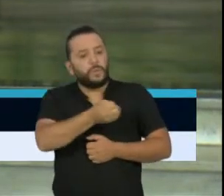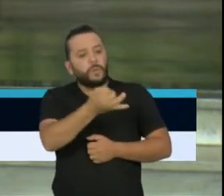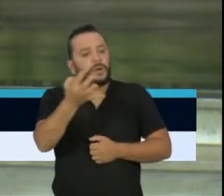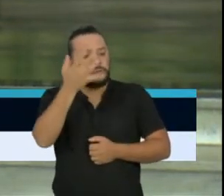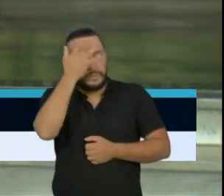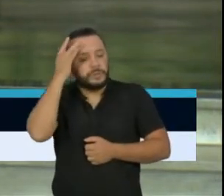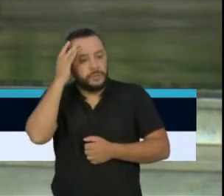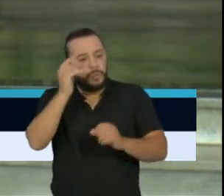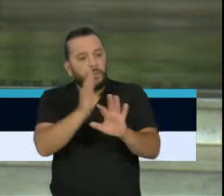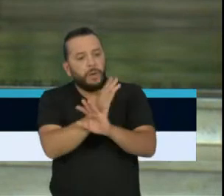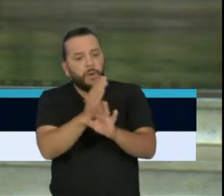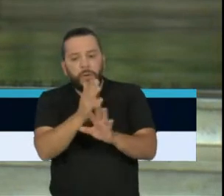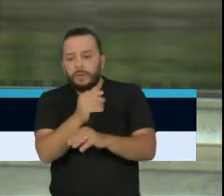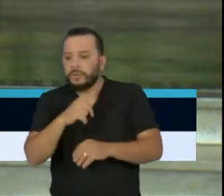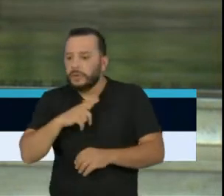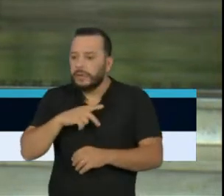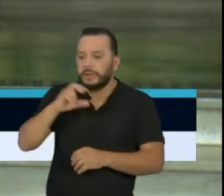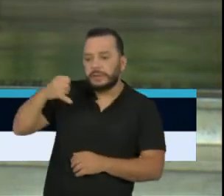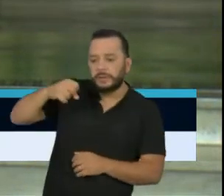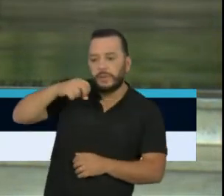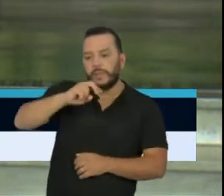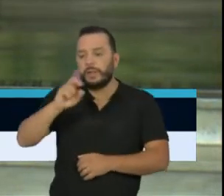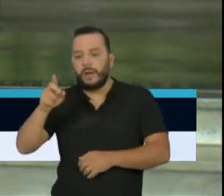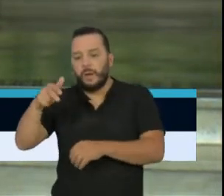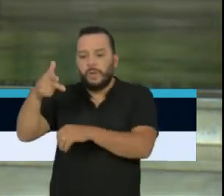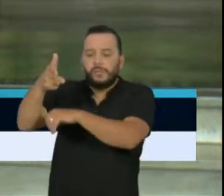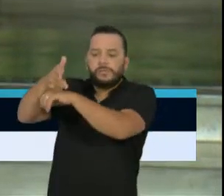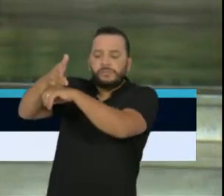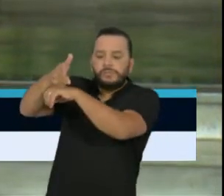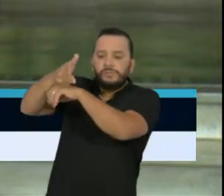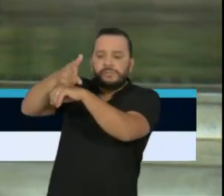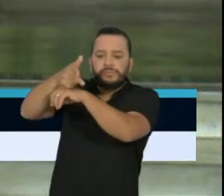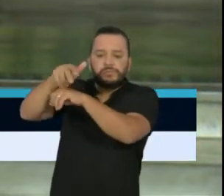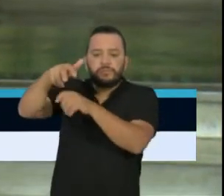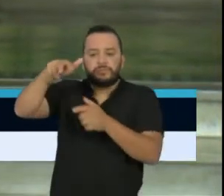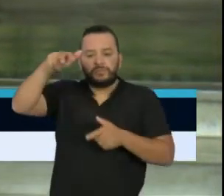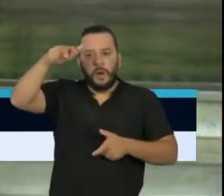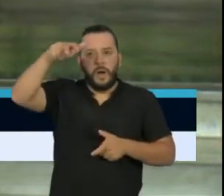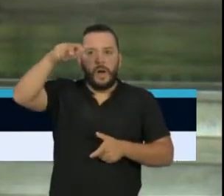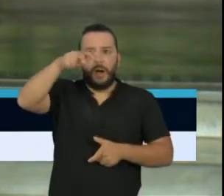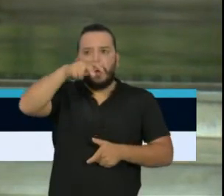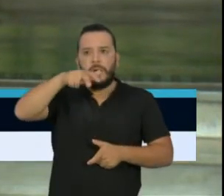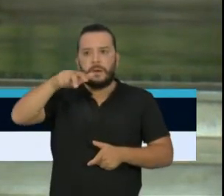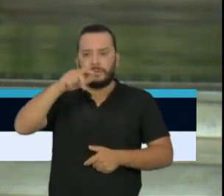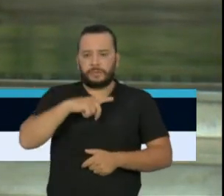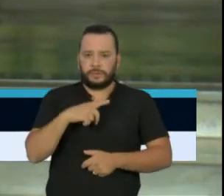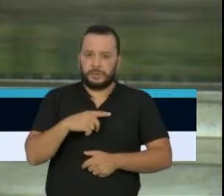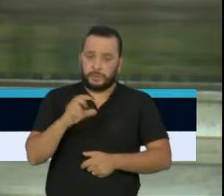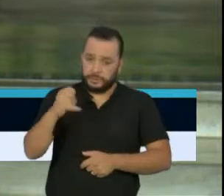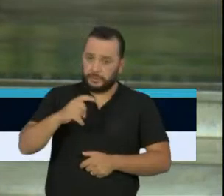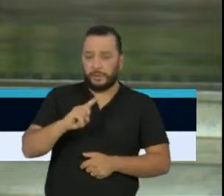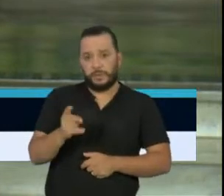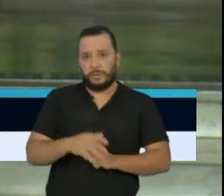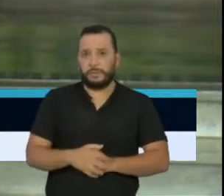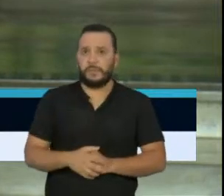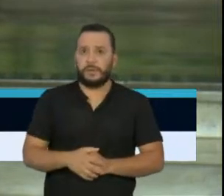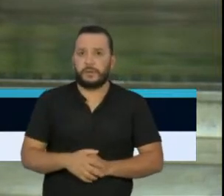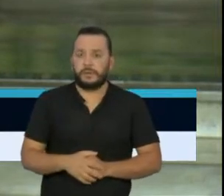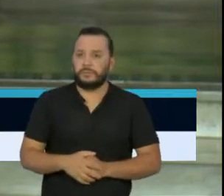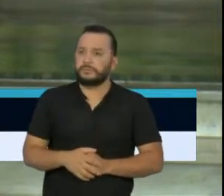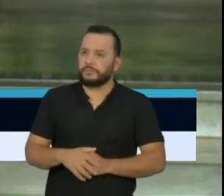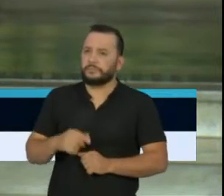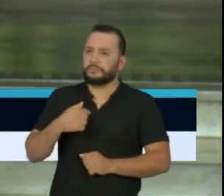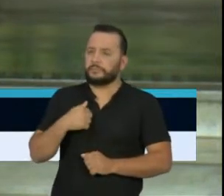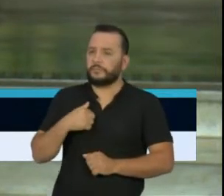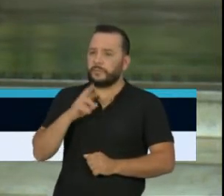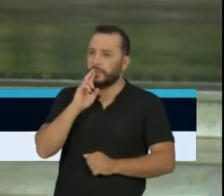áreas, as regiões, por que as pessoas estão saindo nessas regiões. Júnior, obrigado por, evidentemente, dividir a